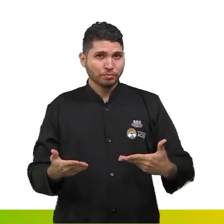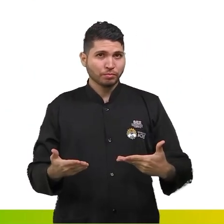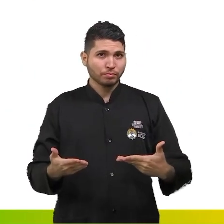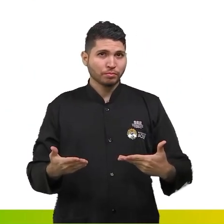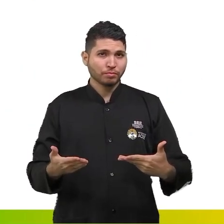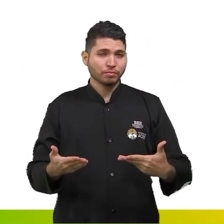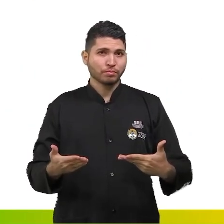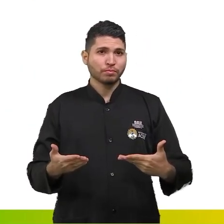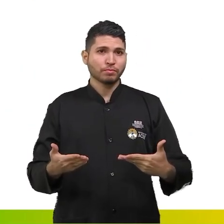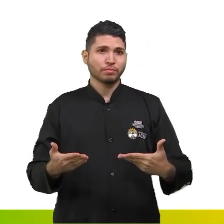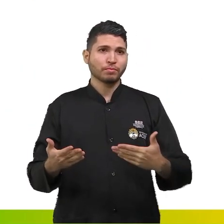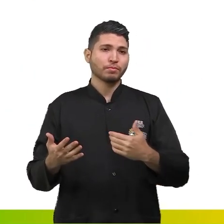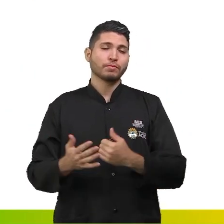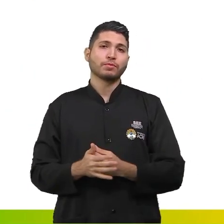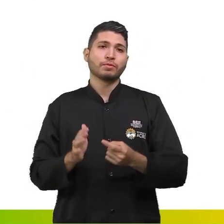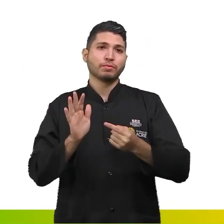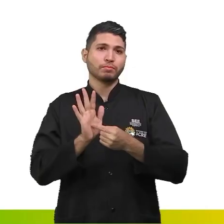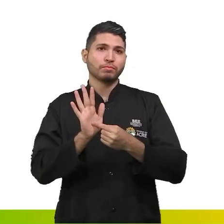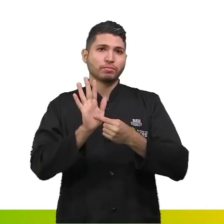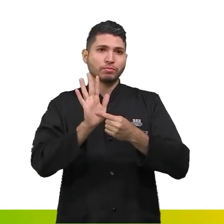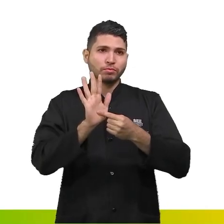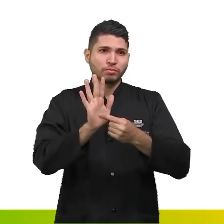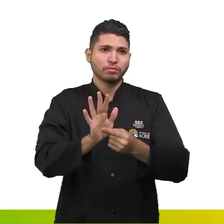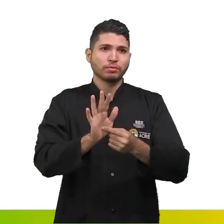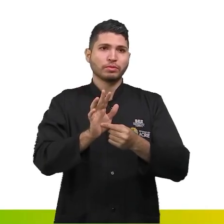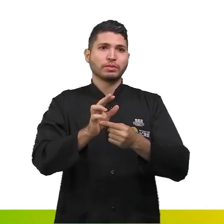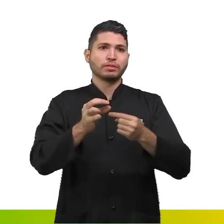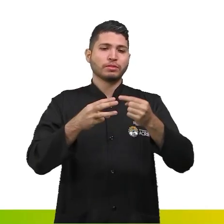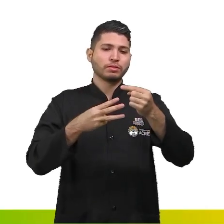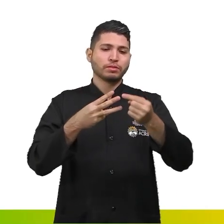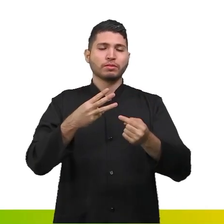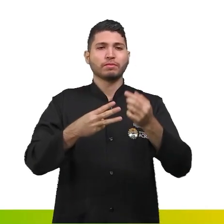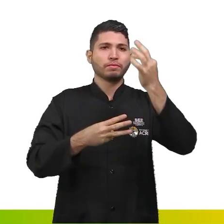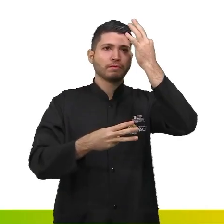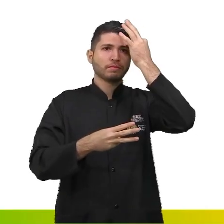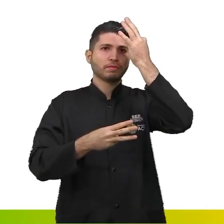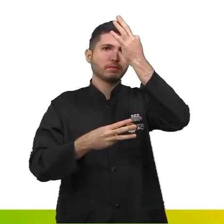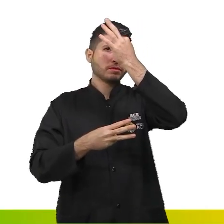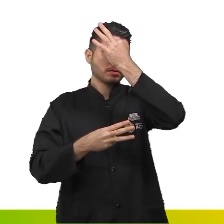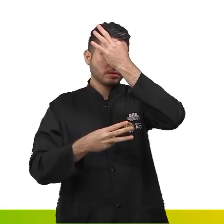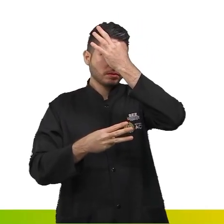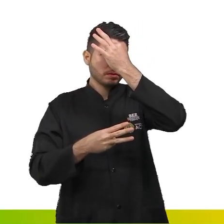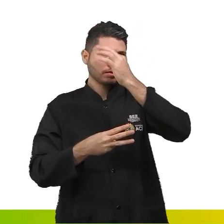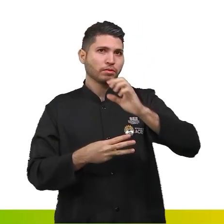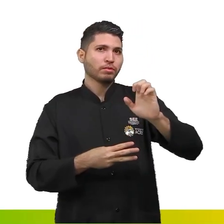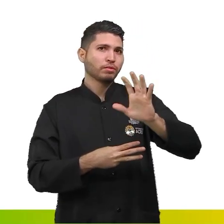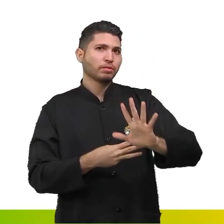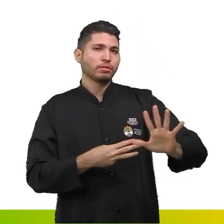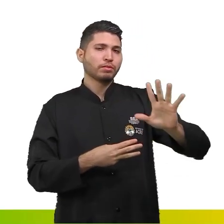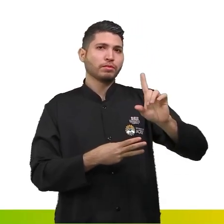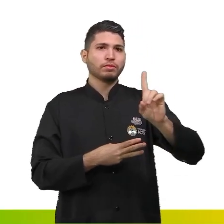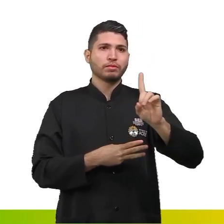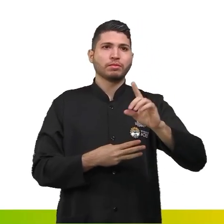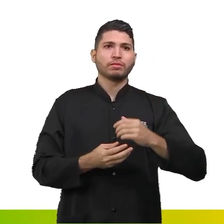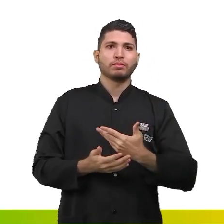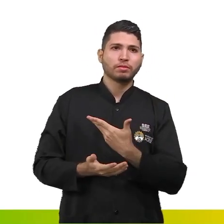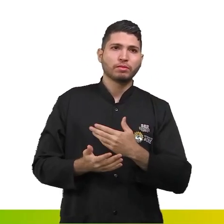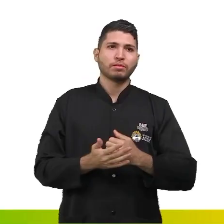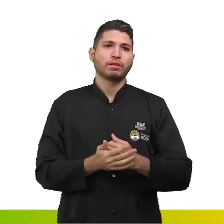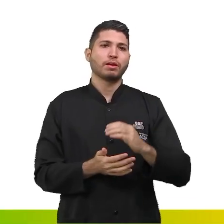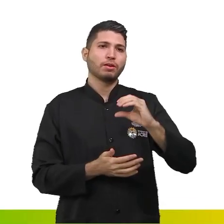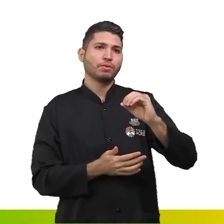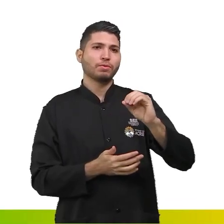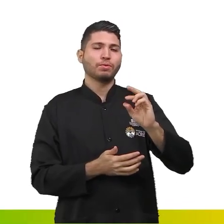uma espécie de apanhado dessas filosofias não europeias. Então, filosofia